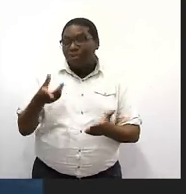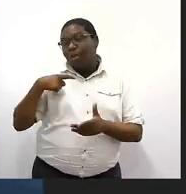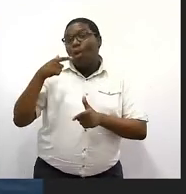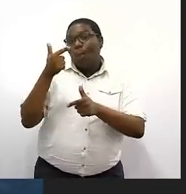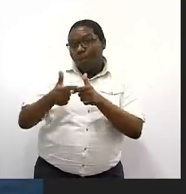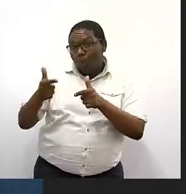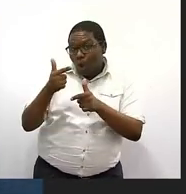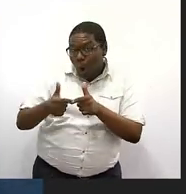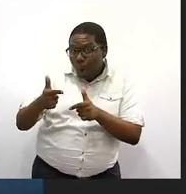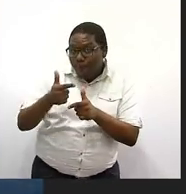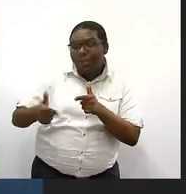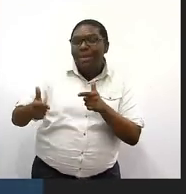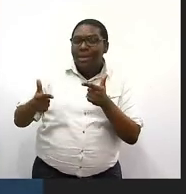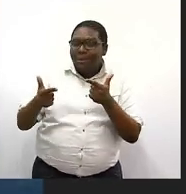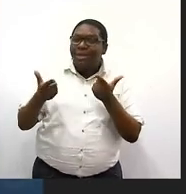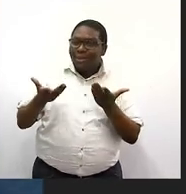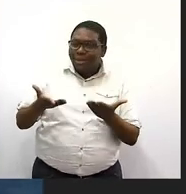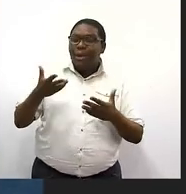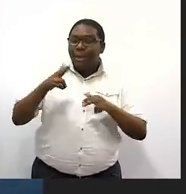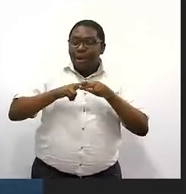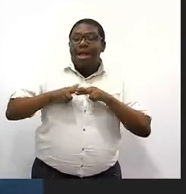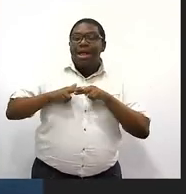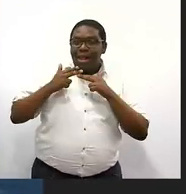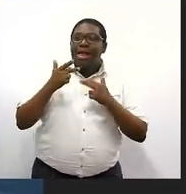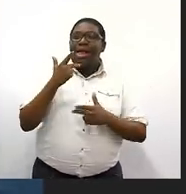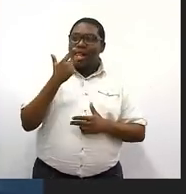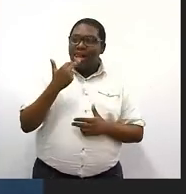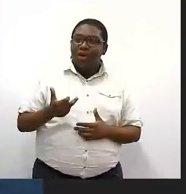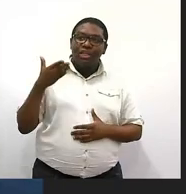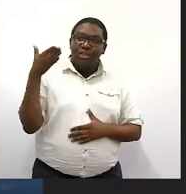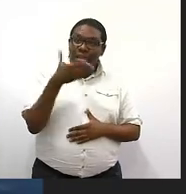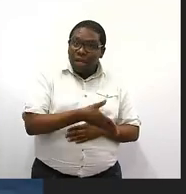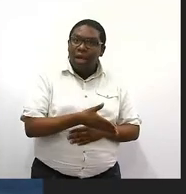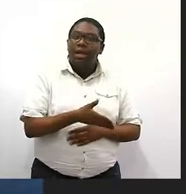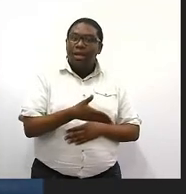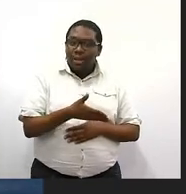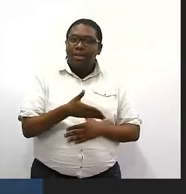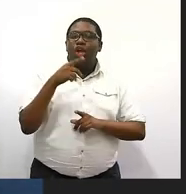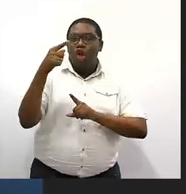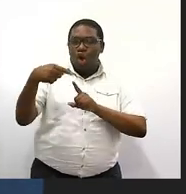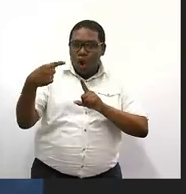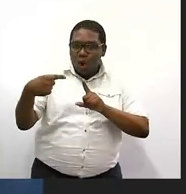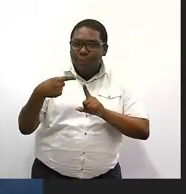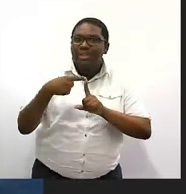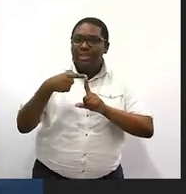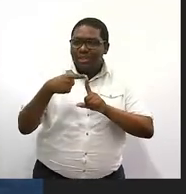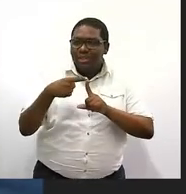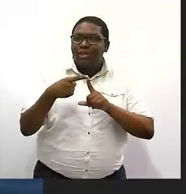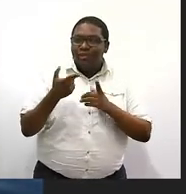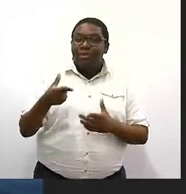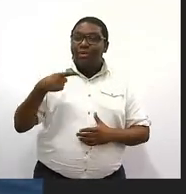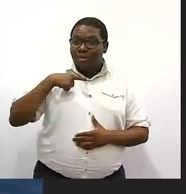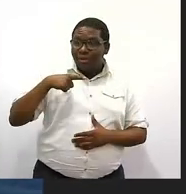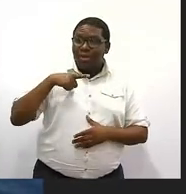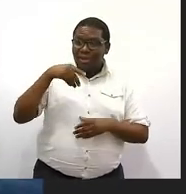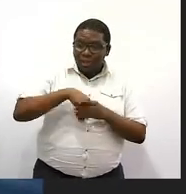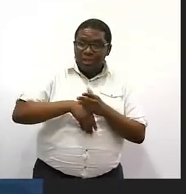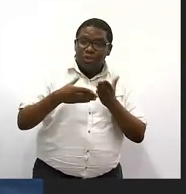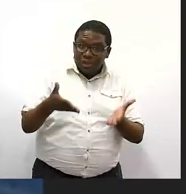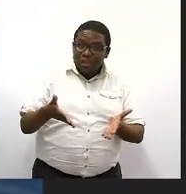denúncia social através de uma linguagem direta, concisa e objetiva, faz parte desse